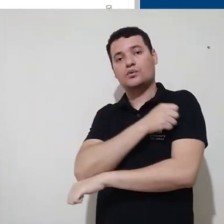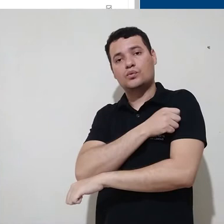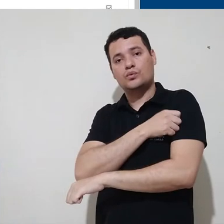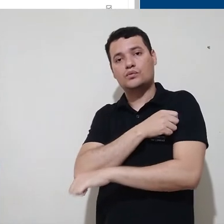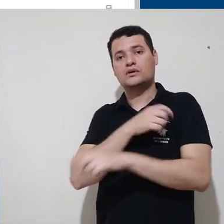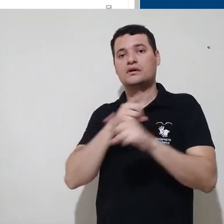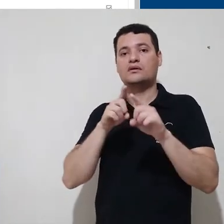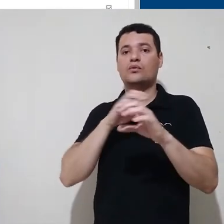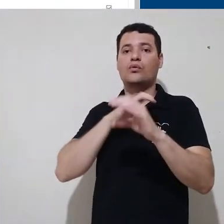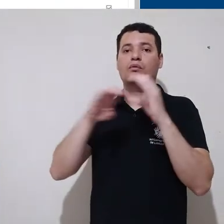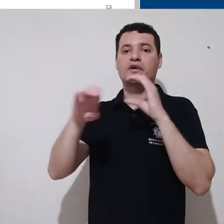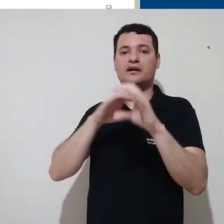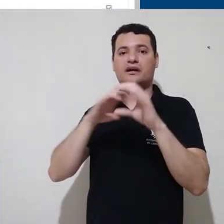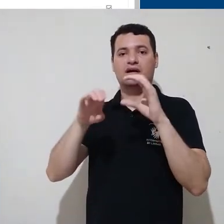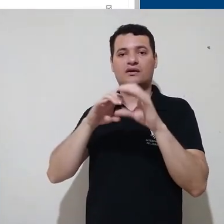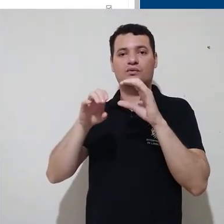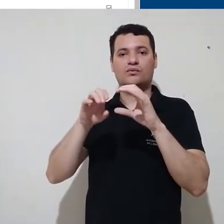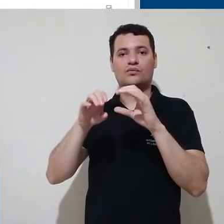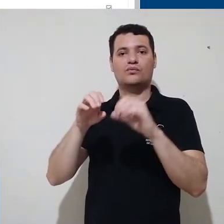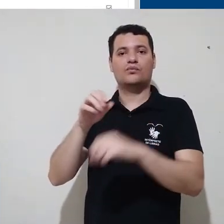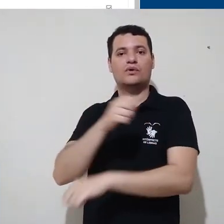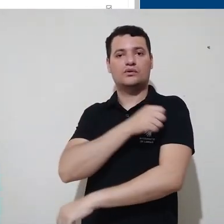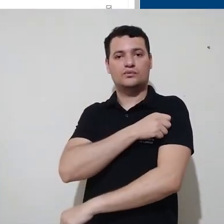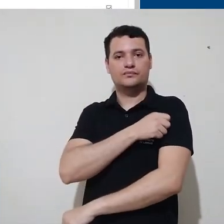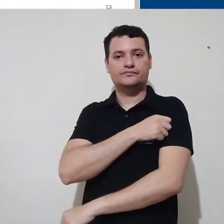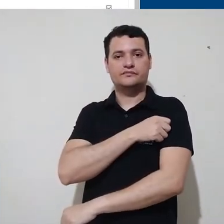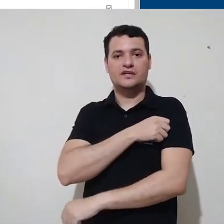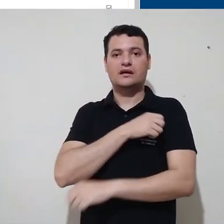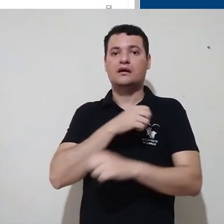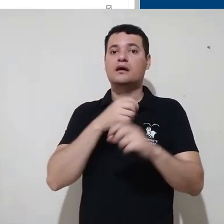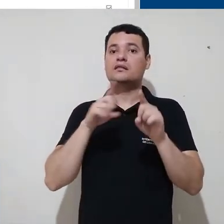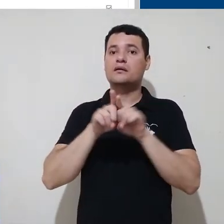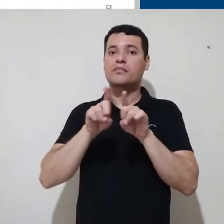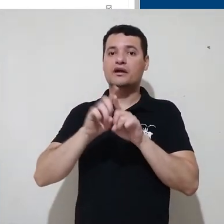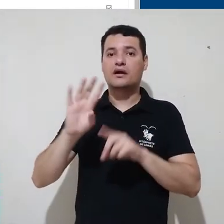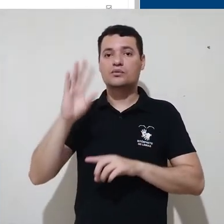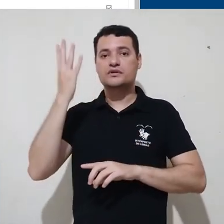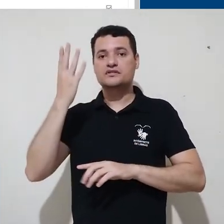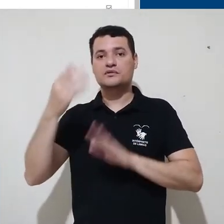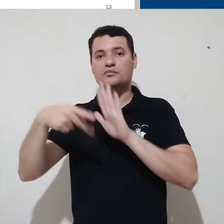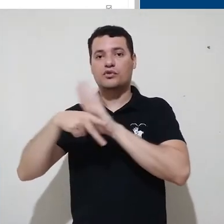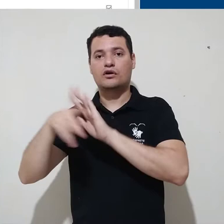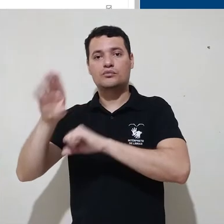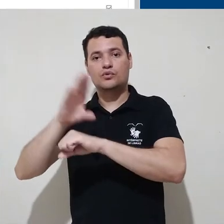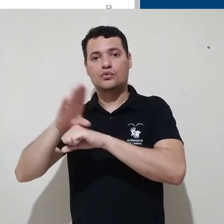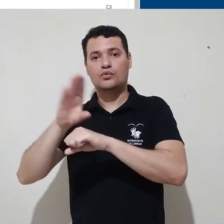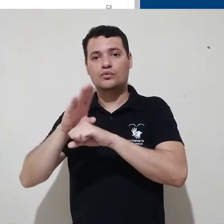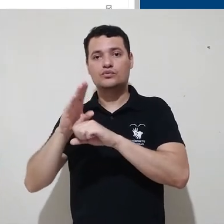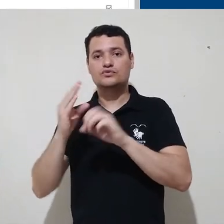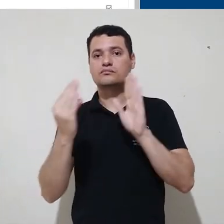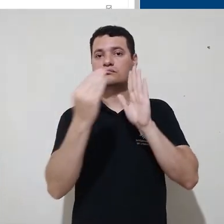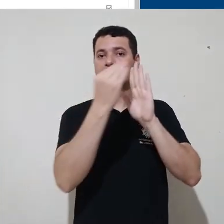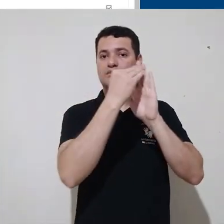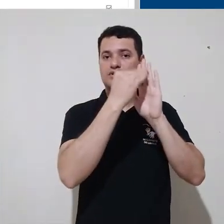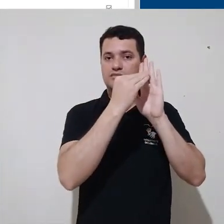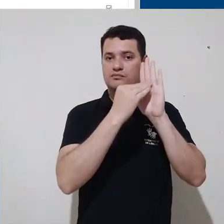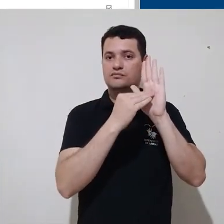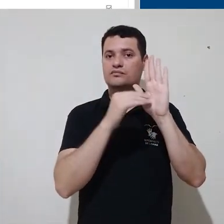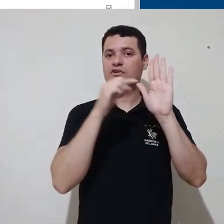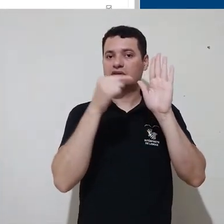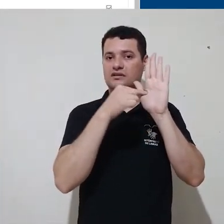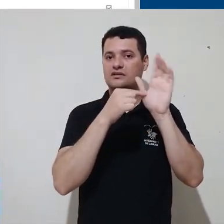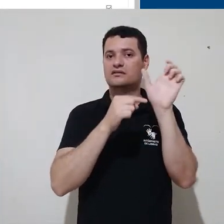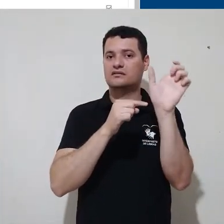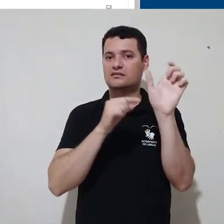os tutores, bem como para registrar eventos que são importantes para o dia a dia